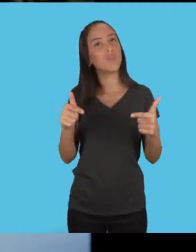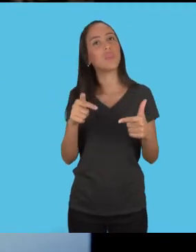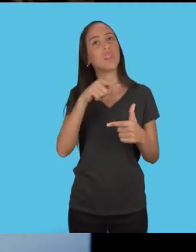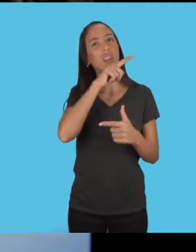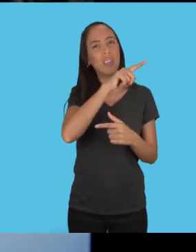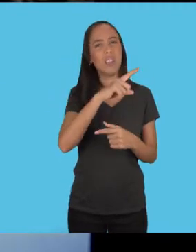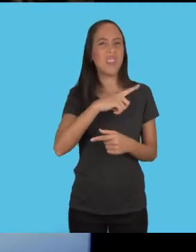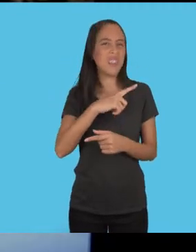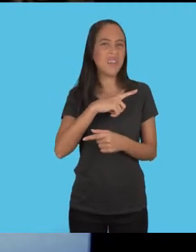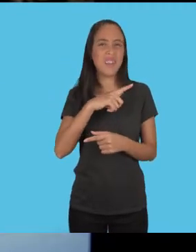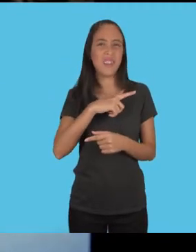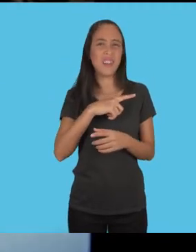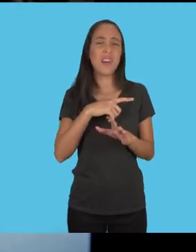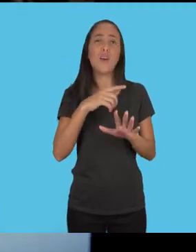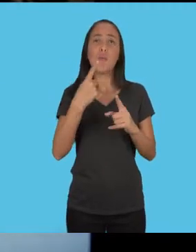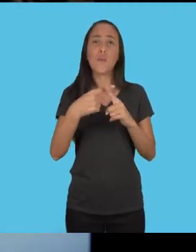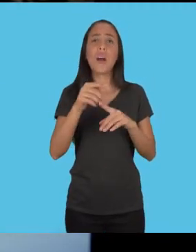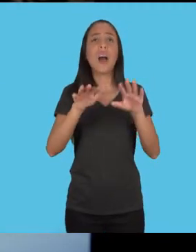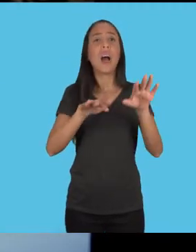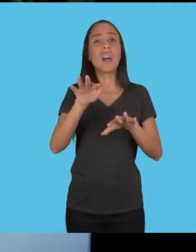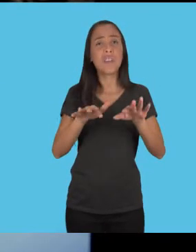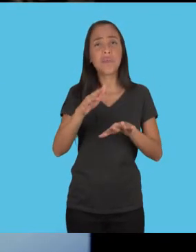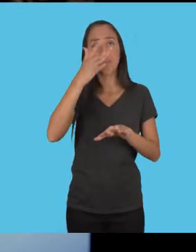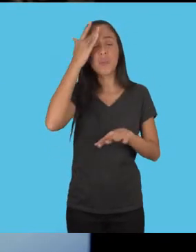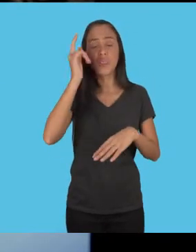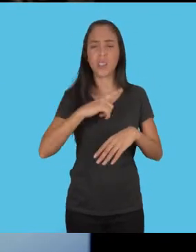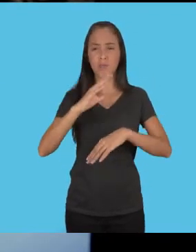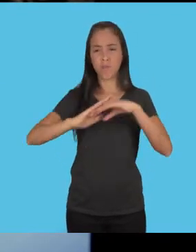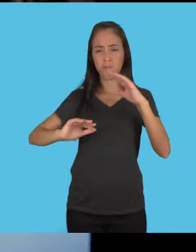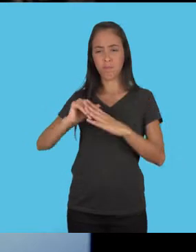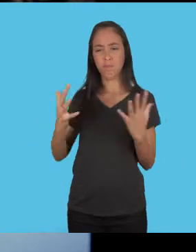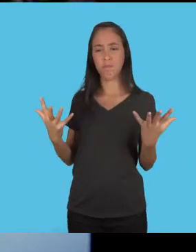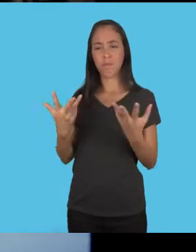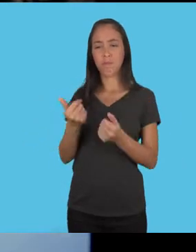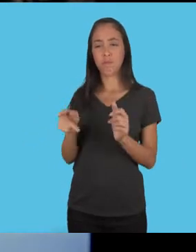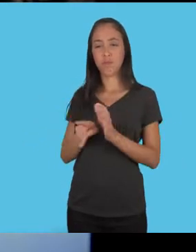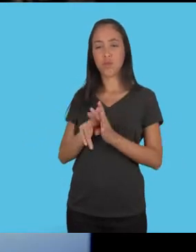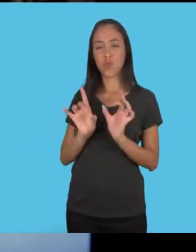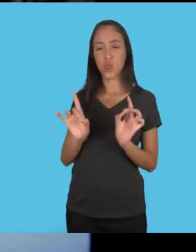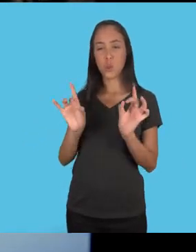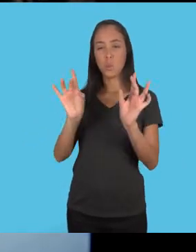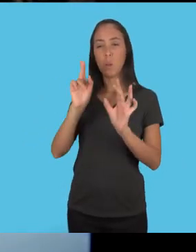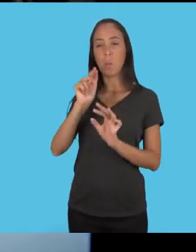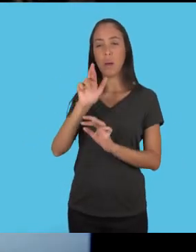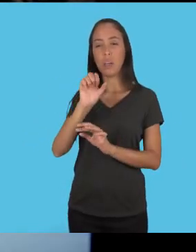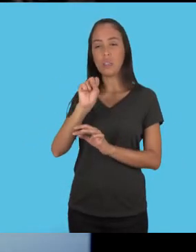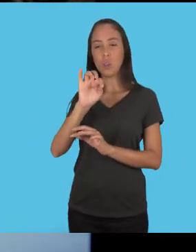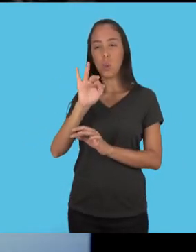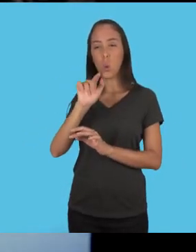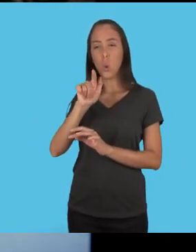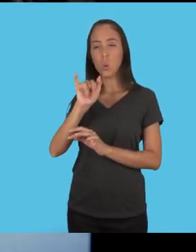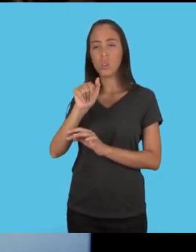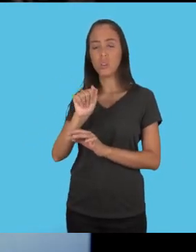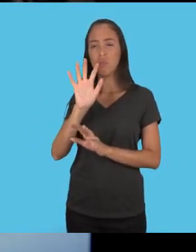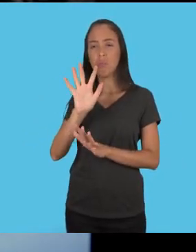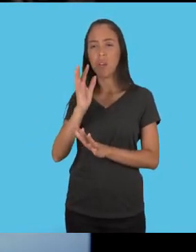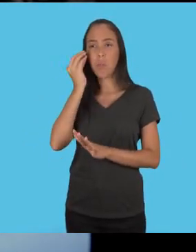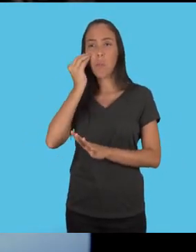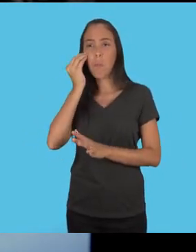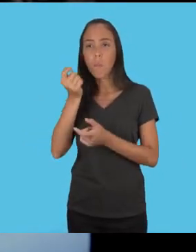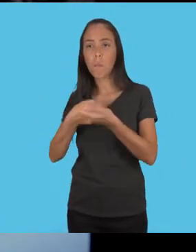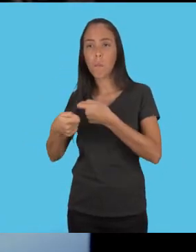O sujeito, às vezes, é um grande parasitologista, mas não tem nenhuma experiência administrativa. Às vezes, ele